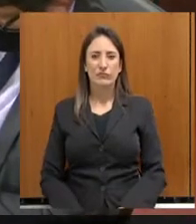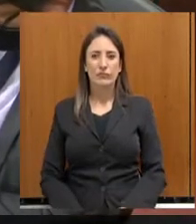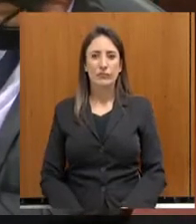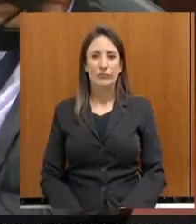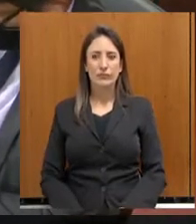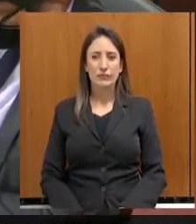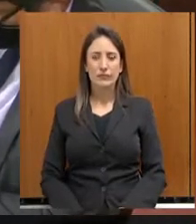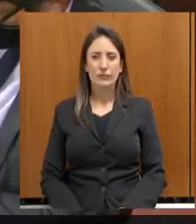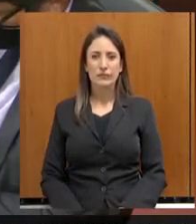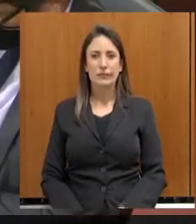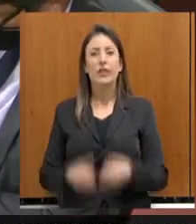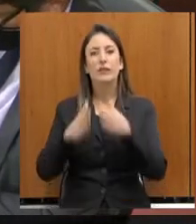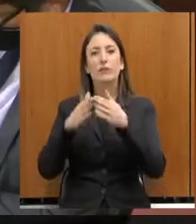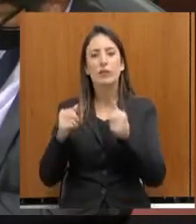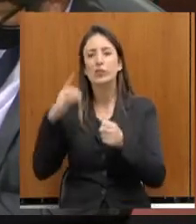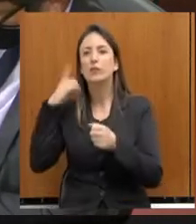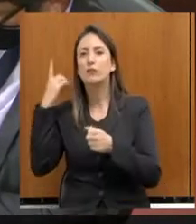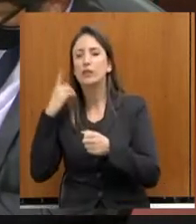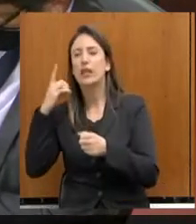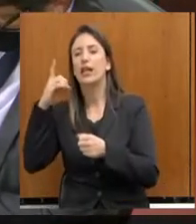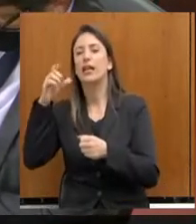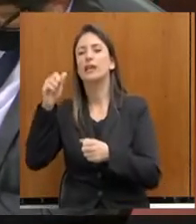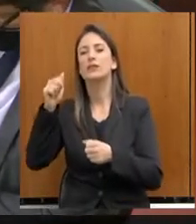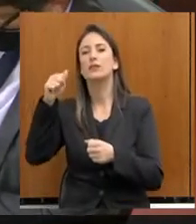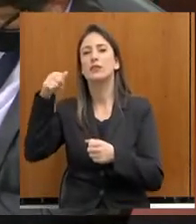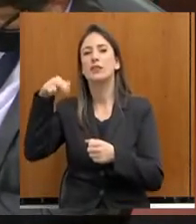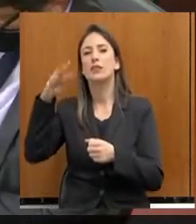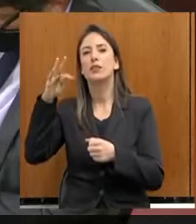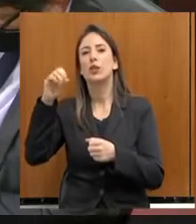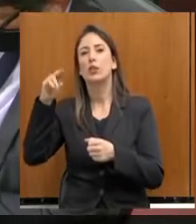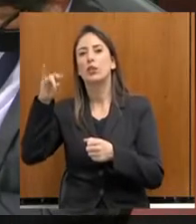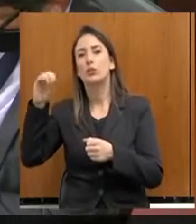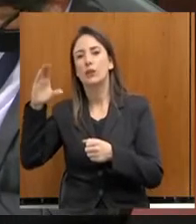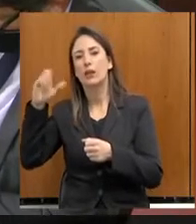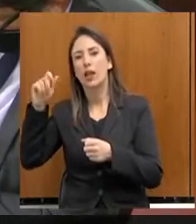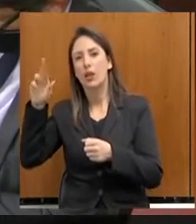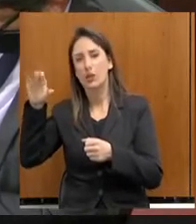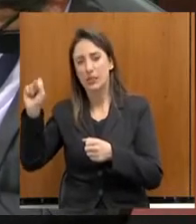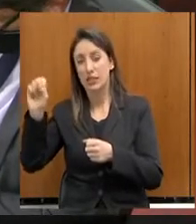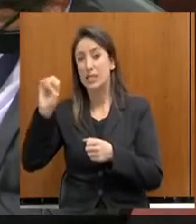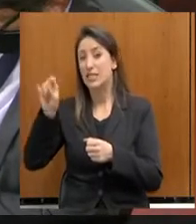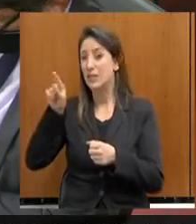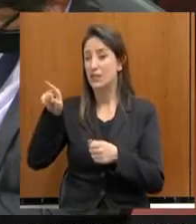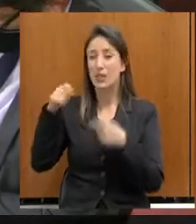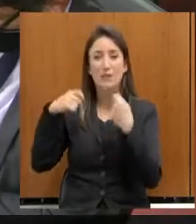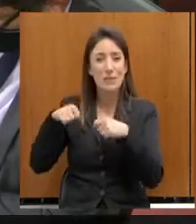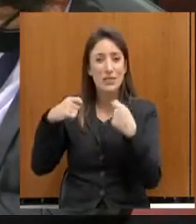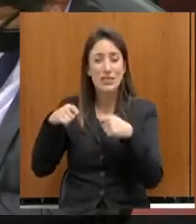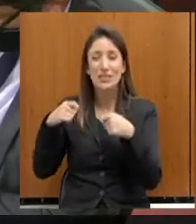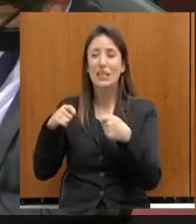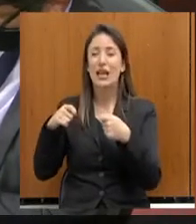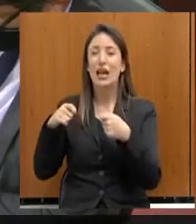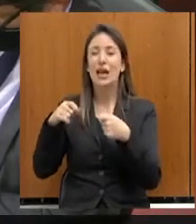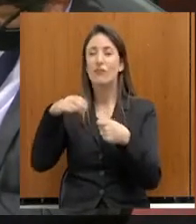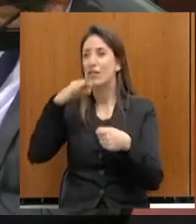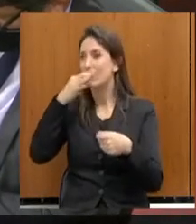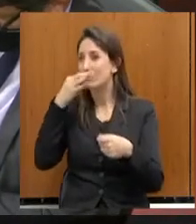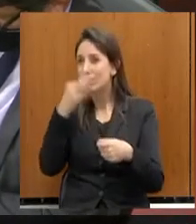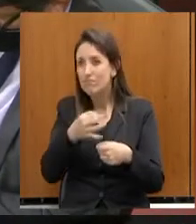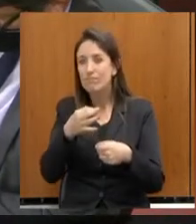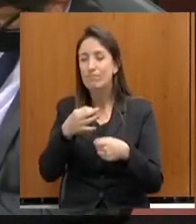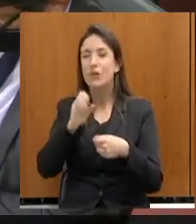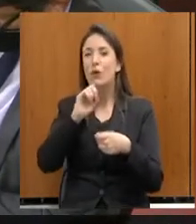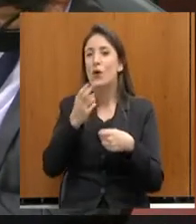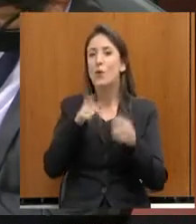peço ao Deputado Antonio Carlos Arantes que se o deputado precisar fazer alguma interpelação alguma